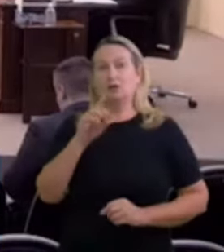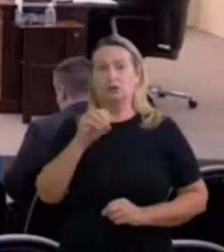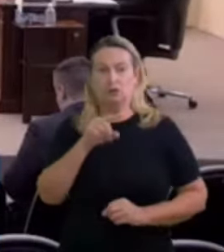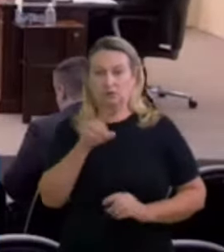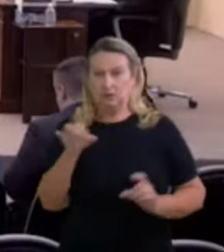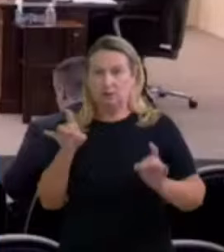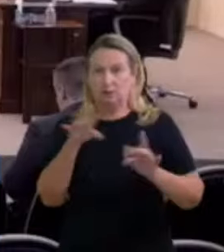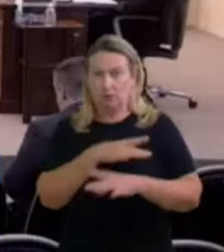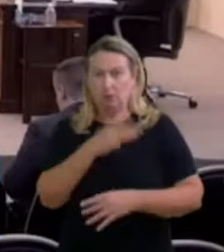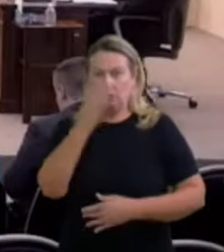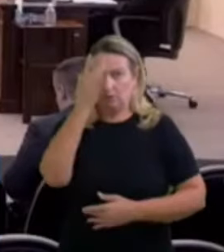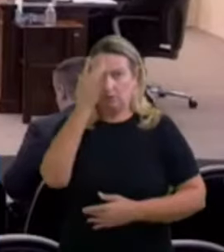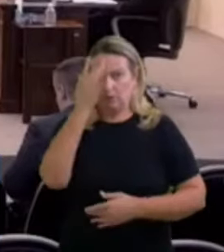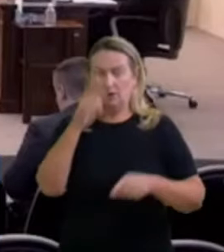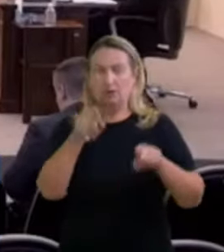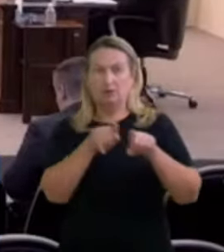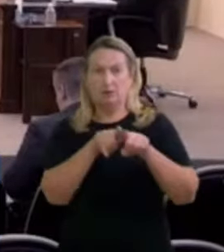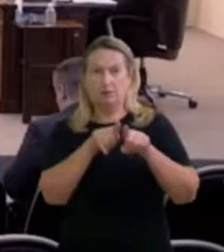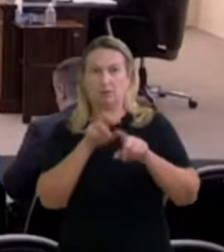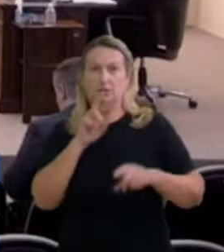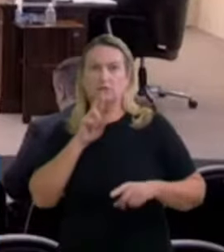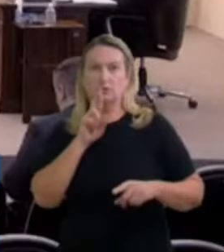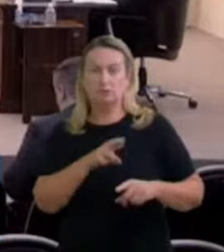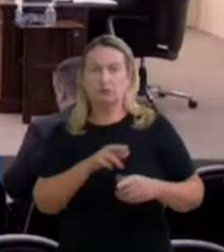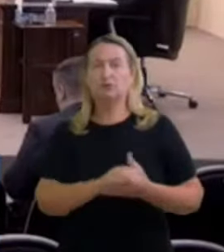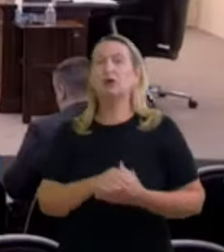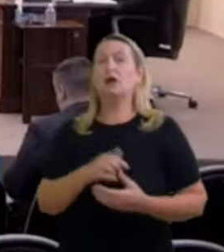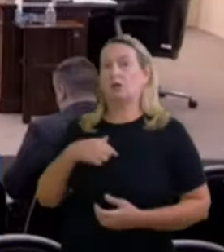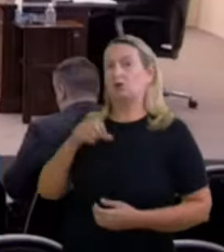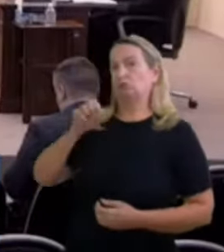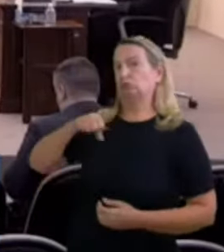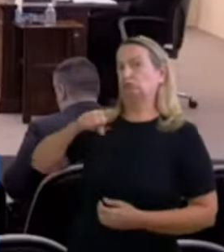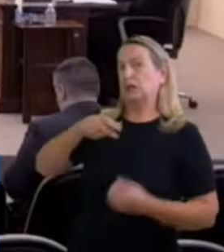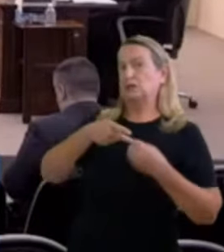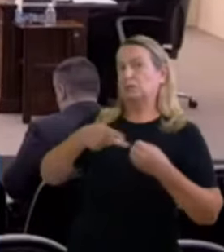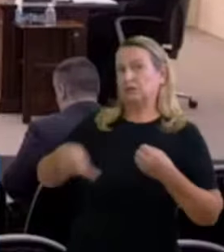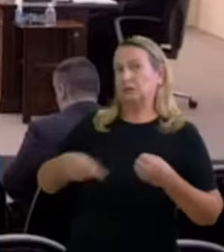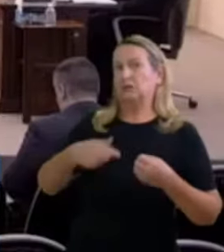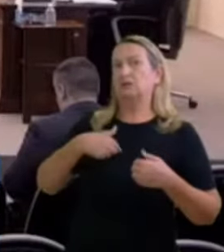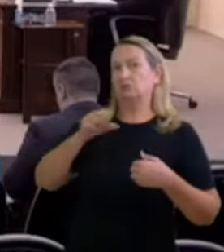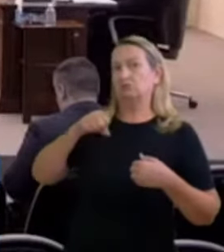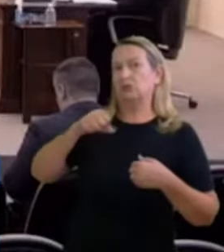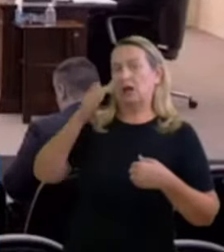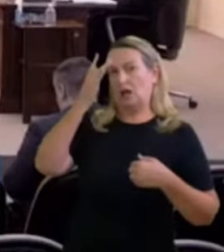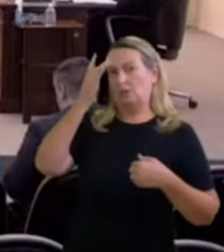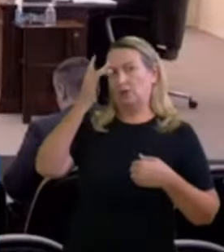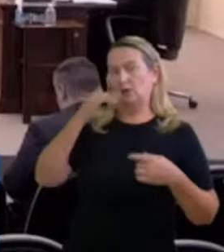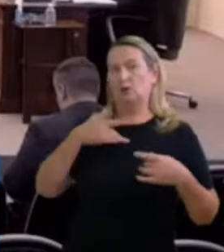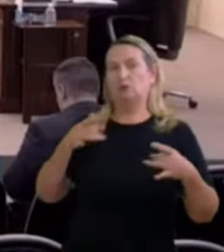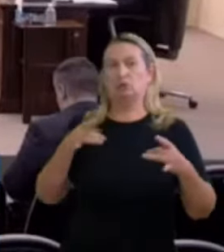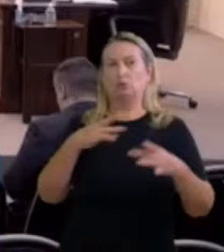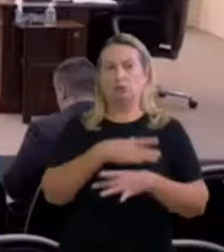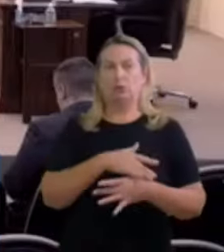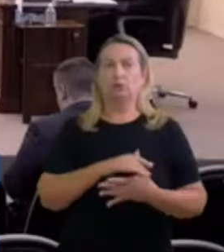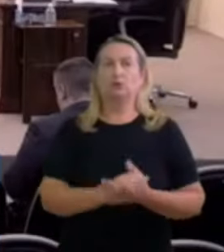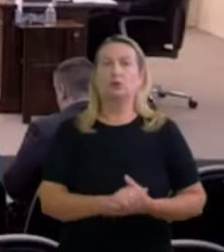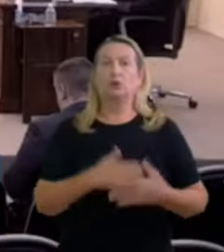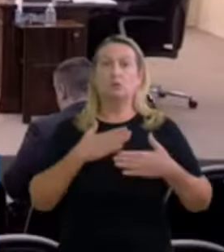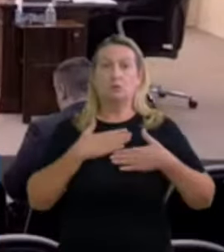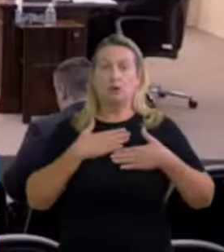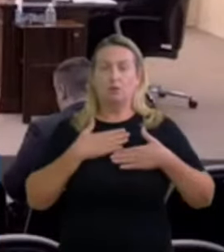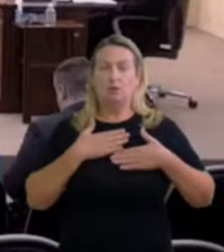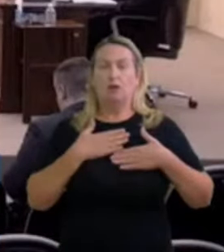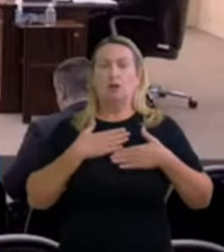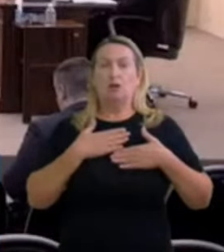trazer o seu resultado sim senhor presidente já estou preparado para amanhã tá bem da minha parte também eu quero dizer